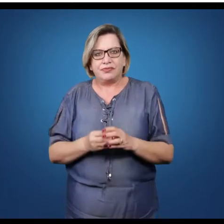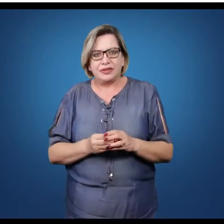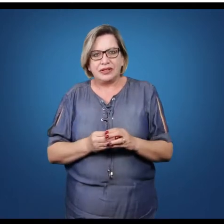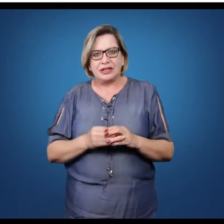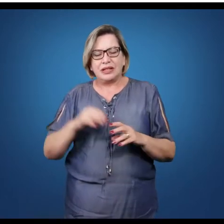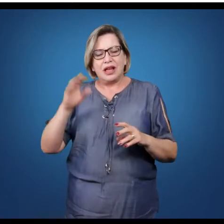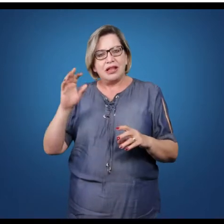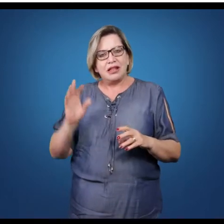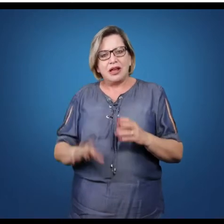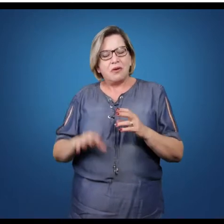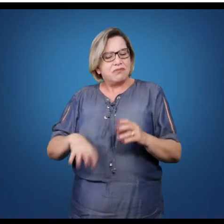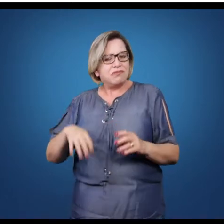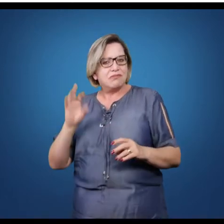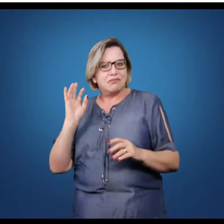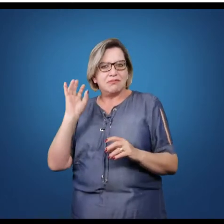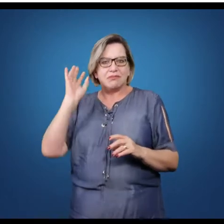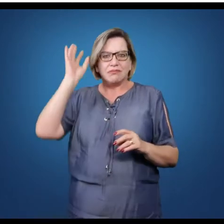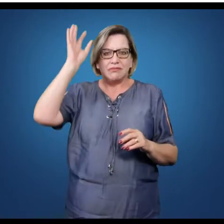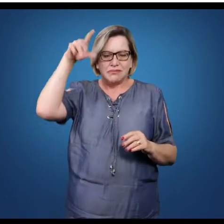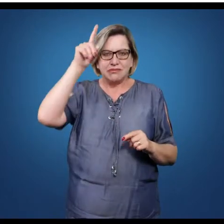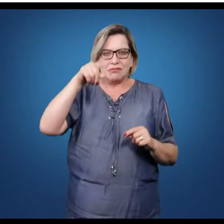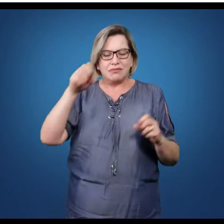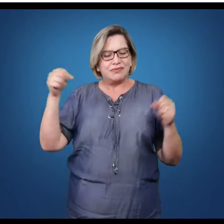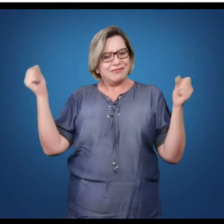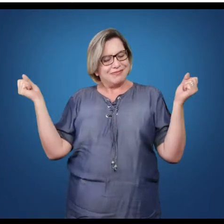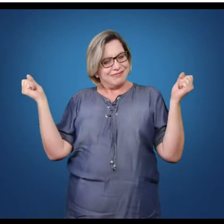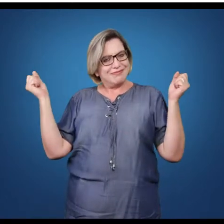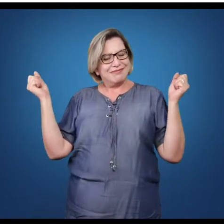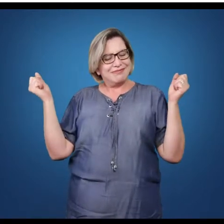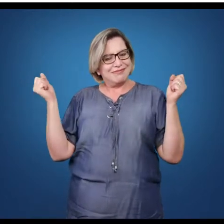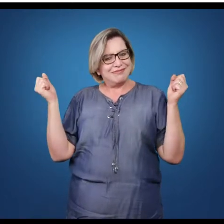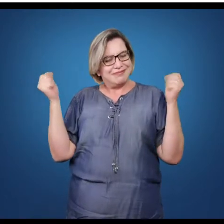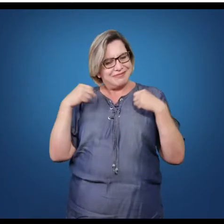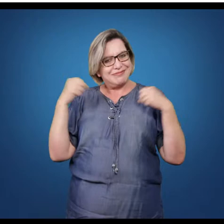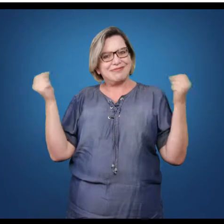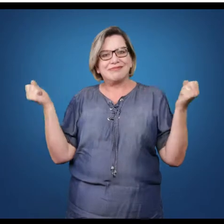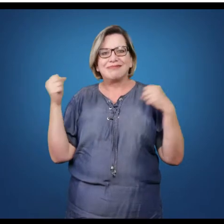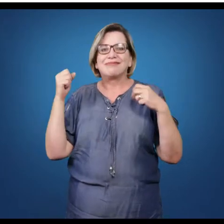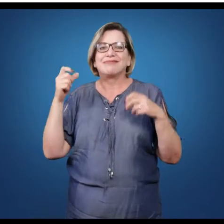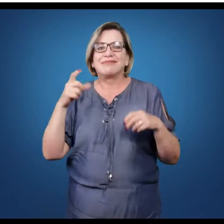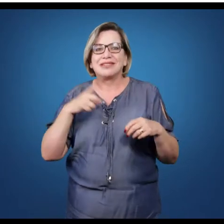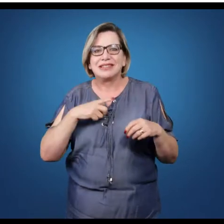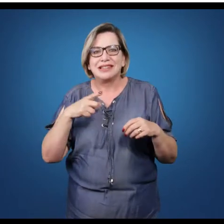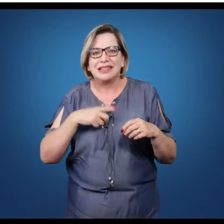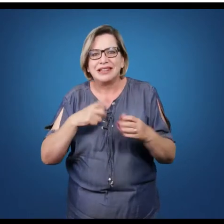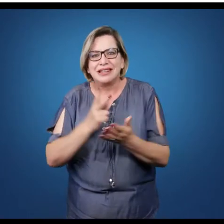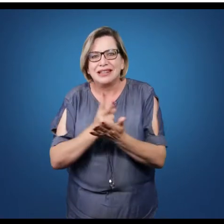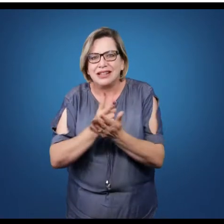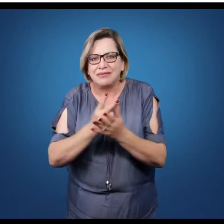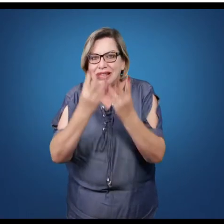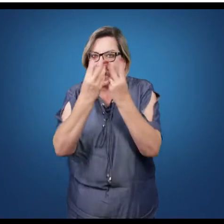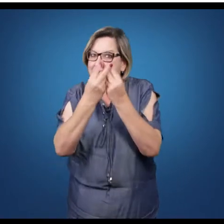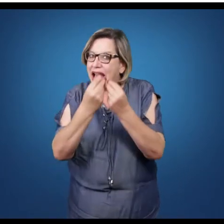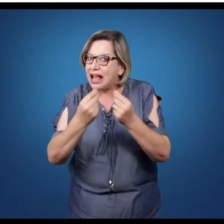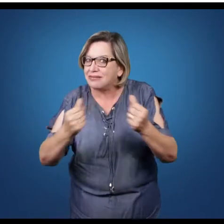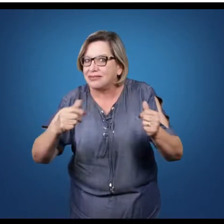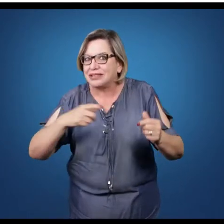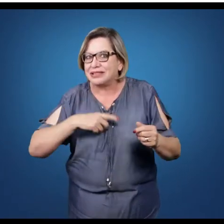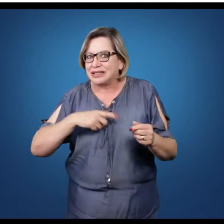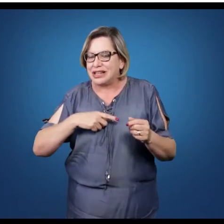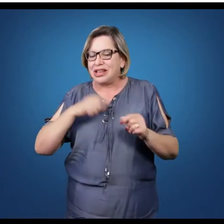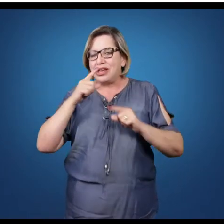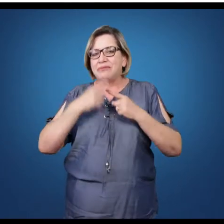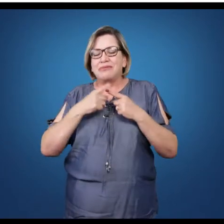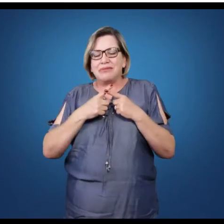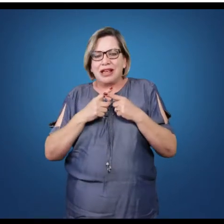o basquete é um esporte que propicia com que o aluno desenvolva uma série de habilidades, porque é um esporte